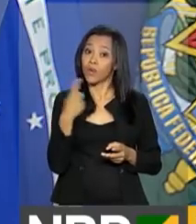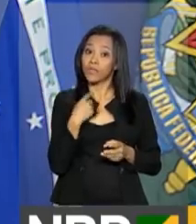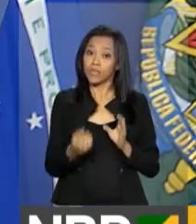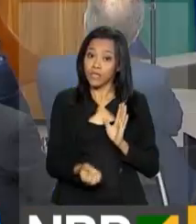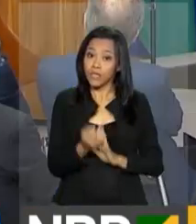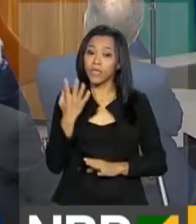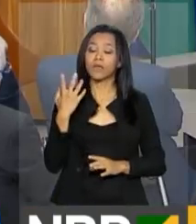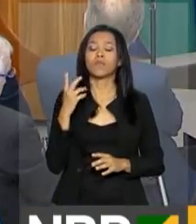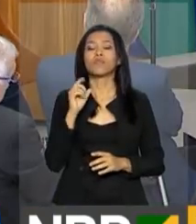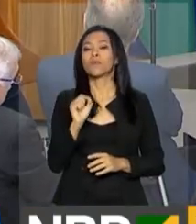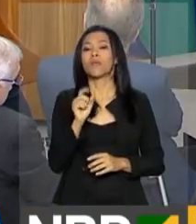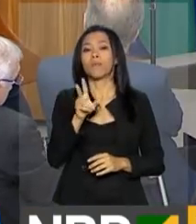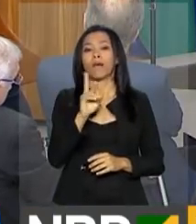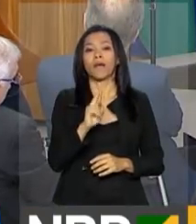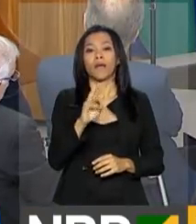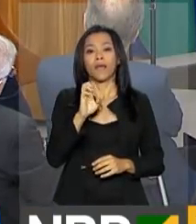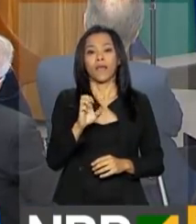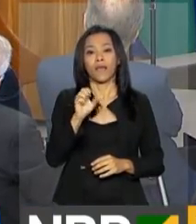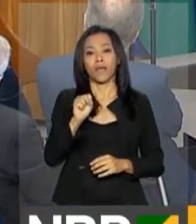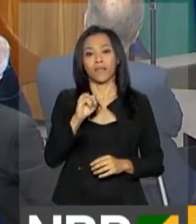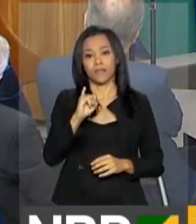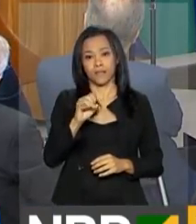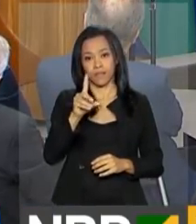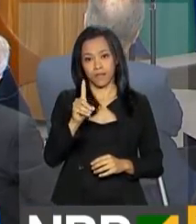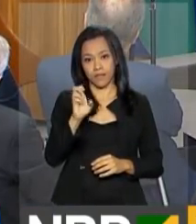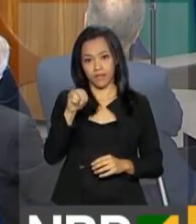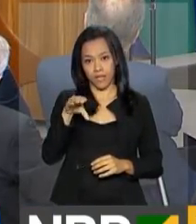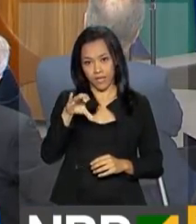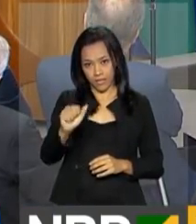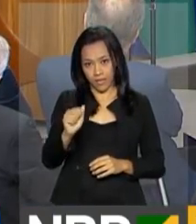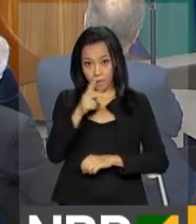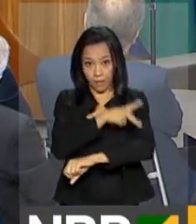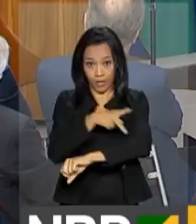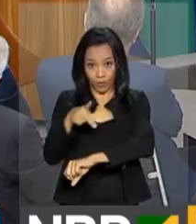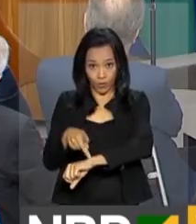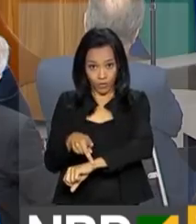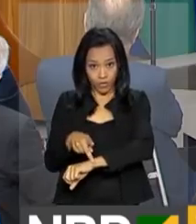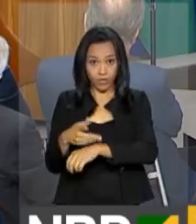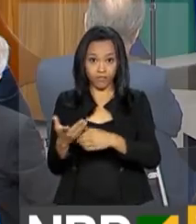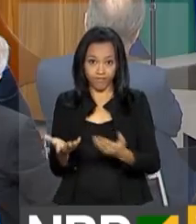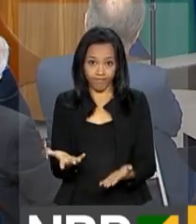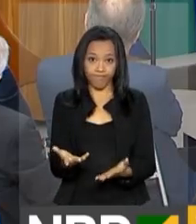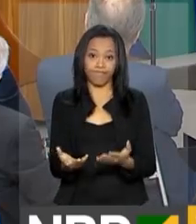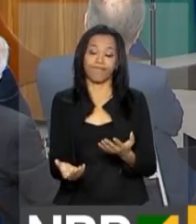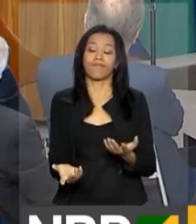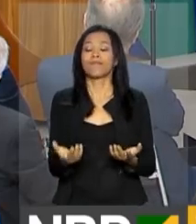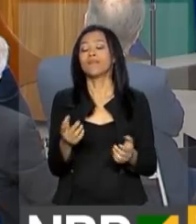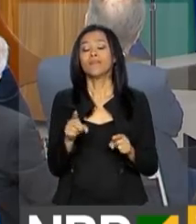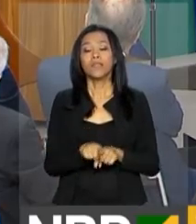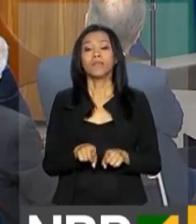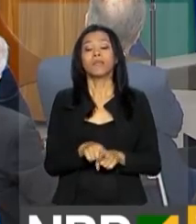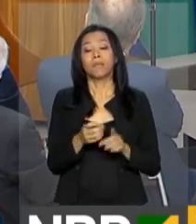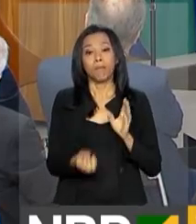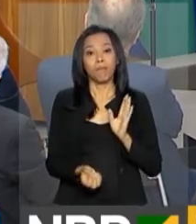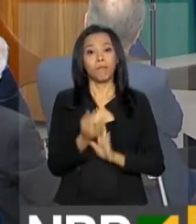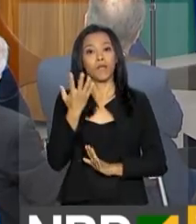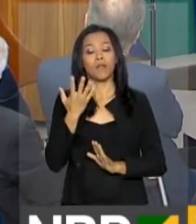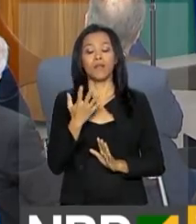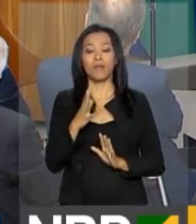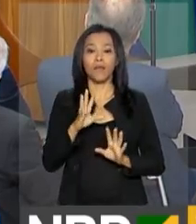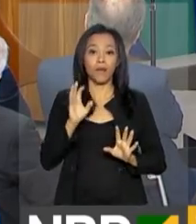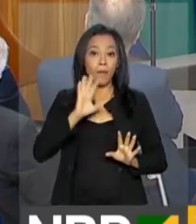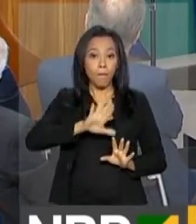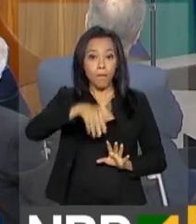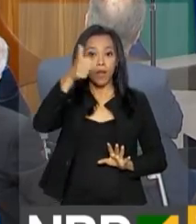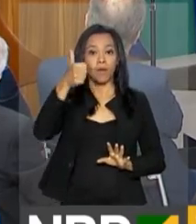pedagógica e pedagógica - melhoramos o financiamento estudantil fies